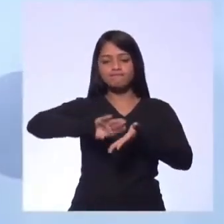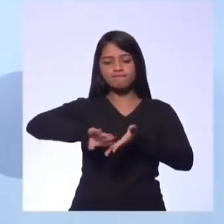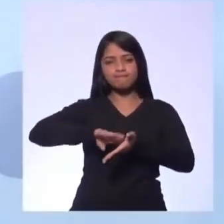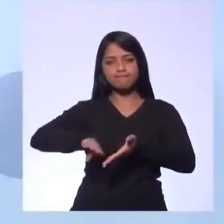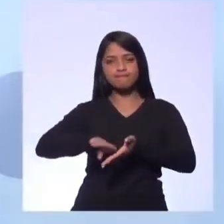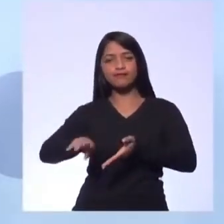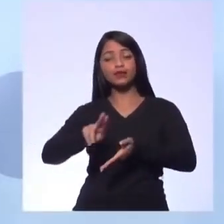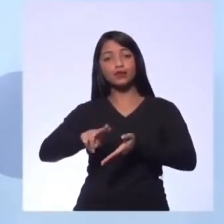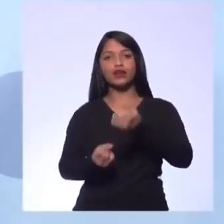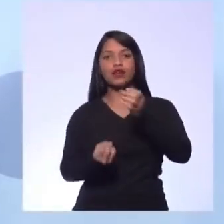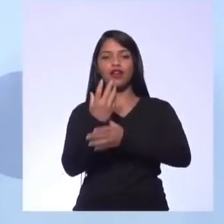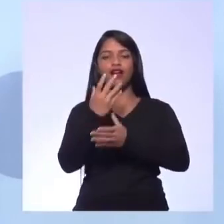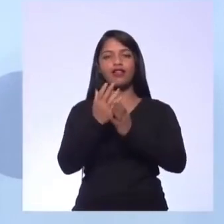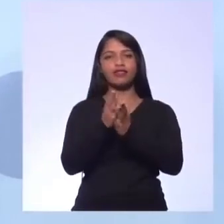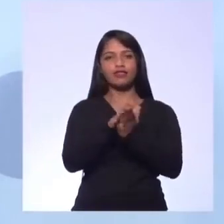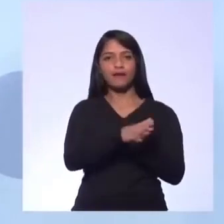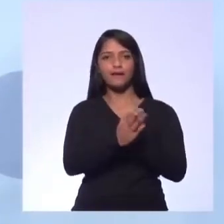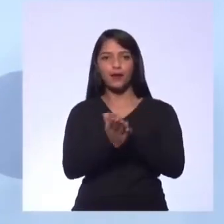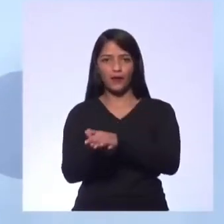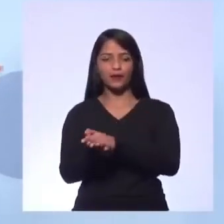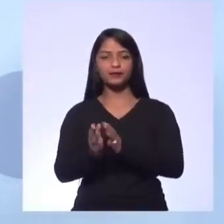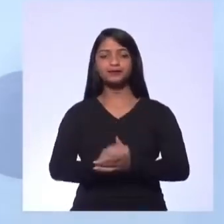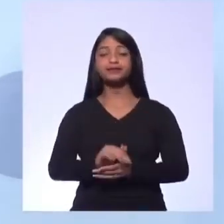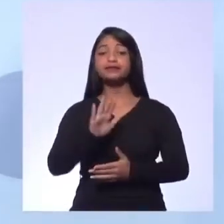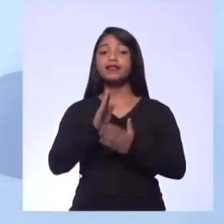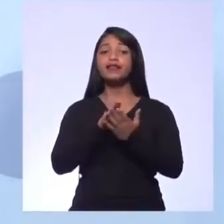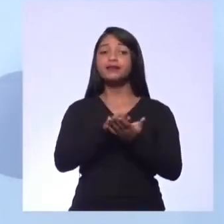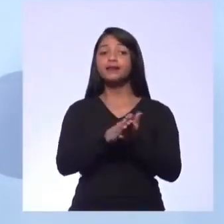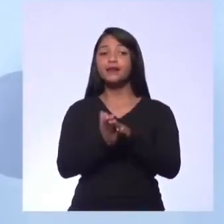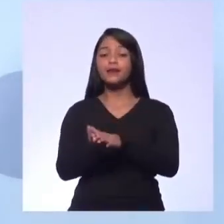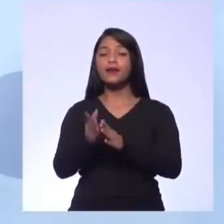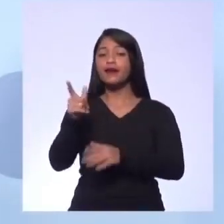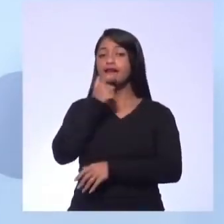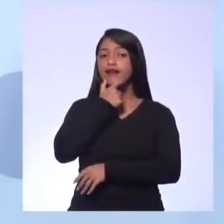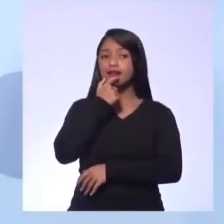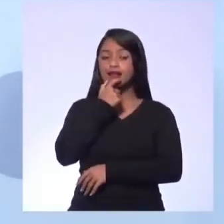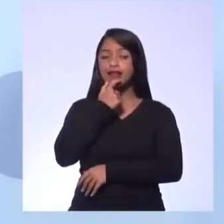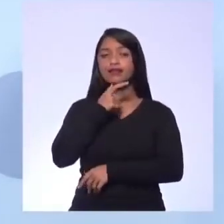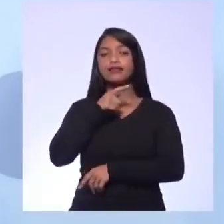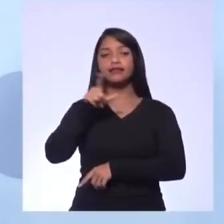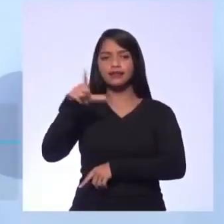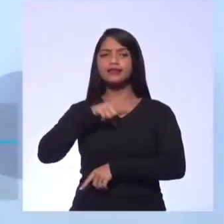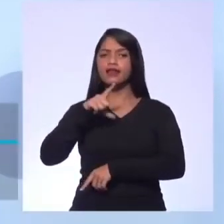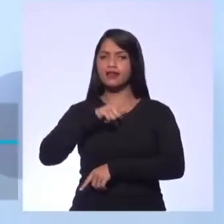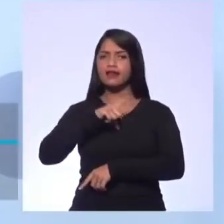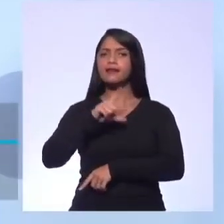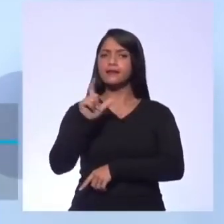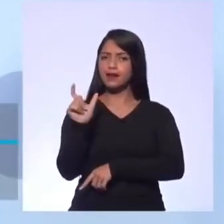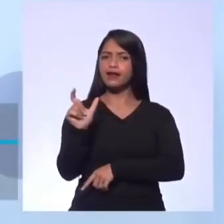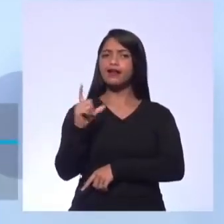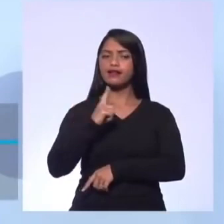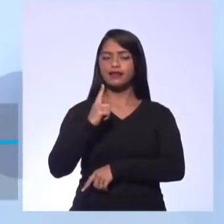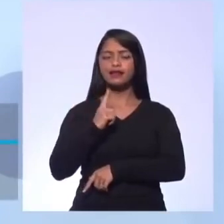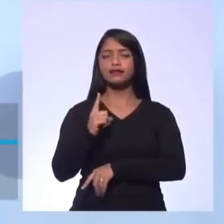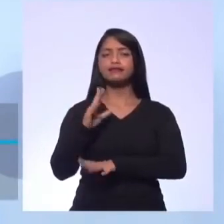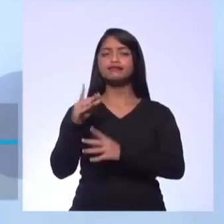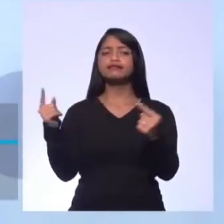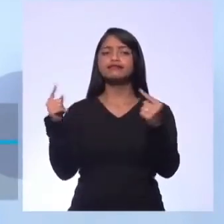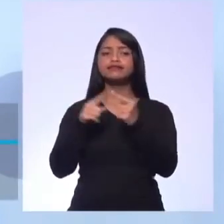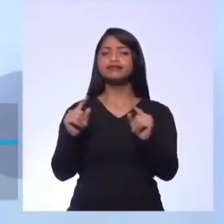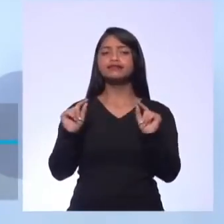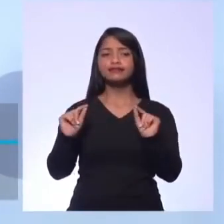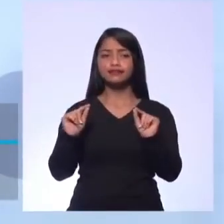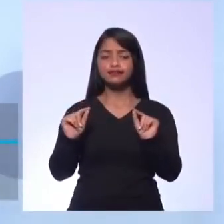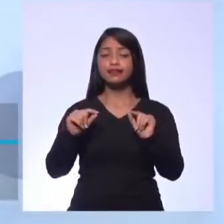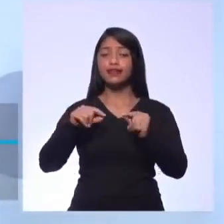que tapioca em inglês eles usam para definir tapioca, sei lá como é que eles vão, depende do lugar que vai pronunciar. Eles usam mais para falar sobre